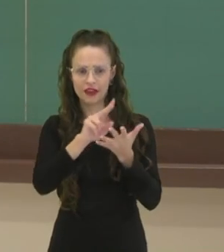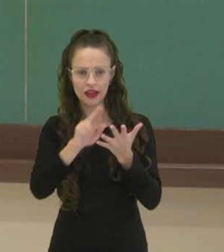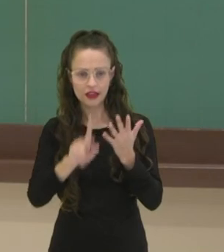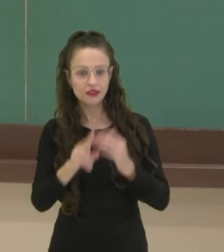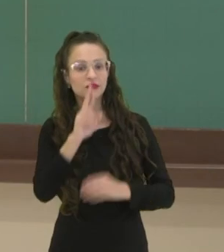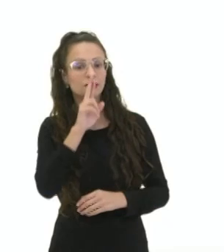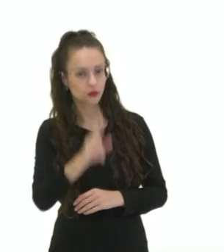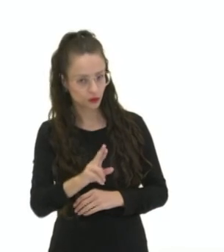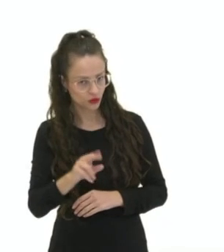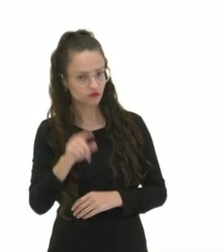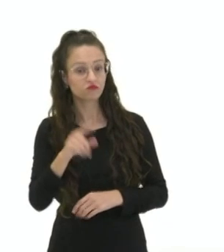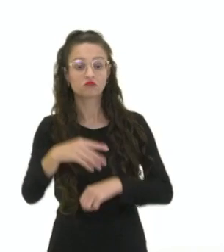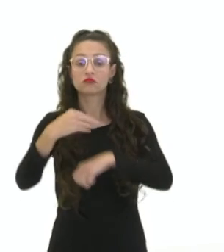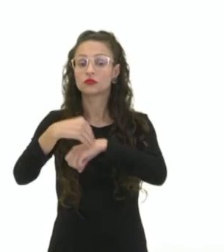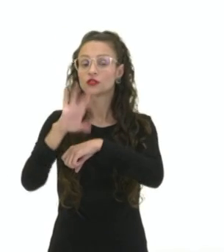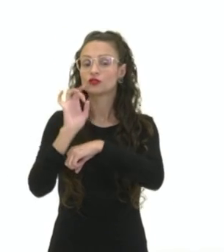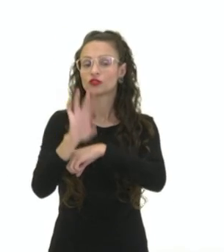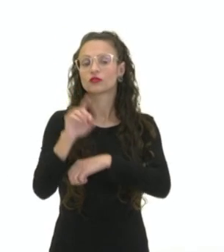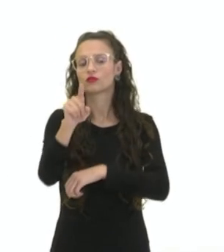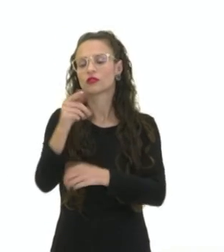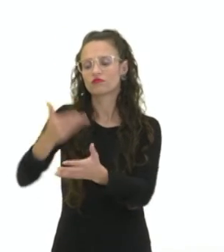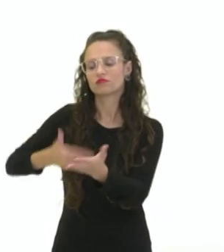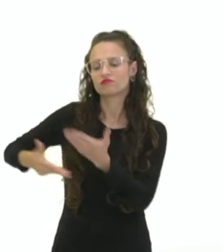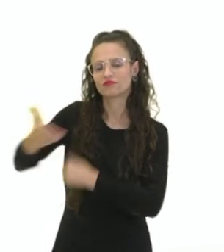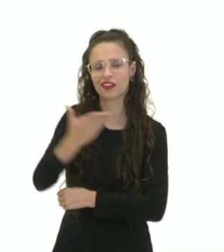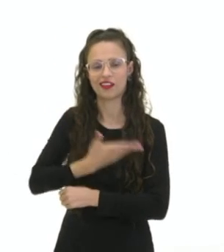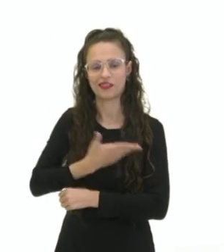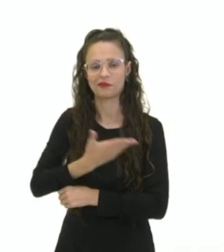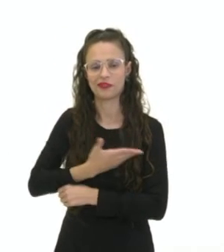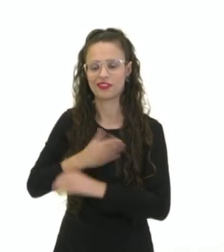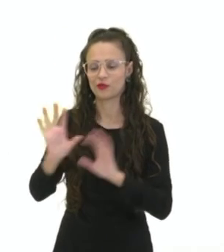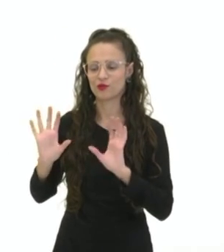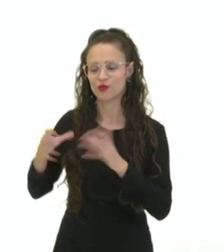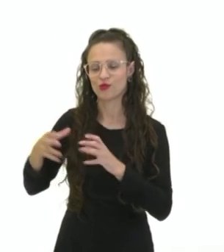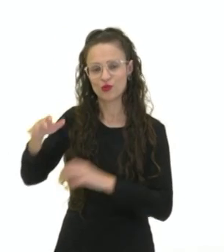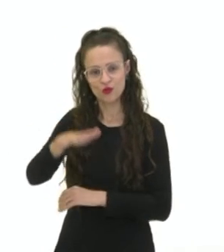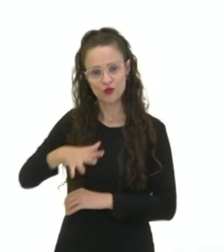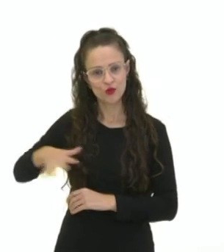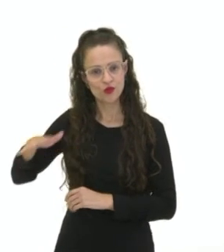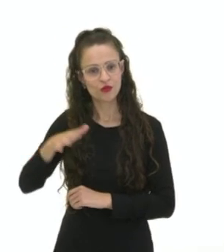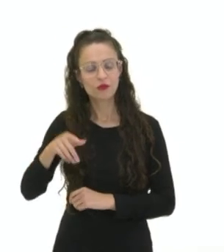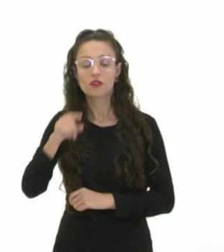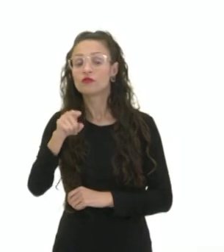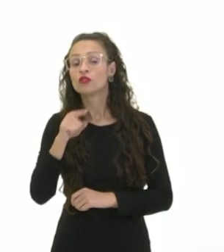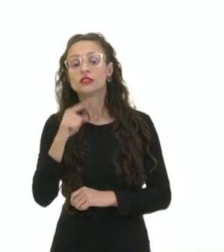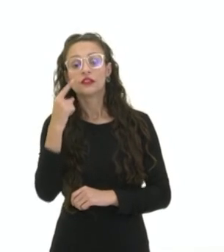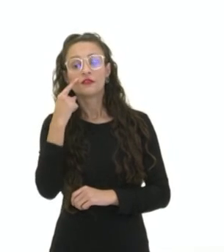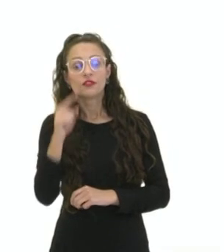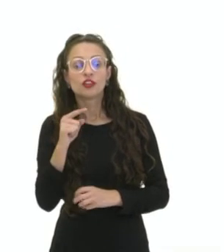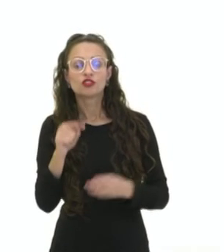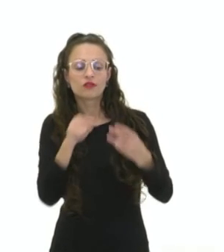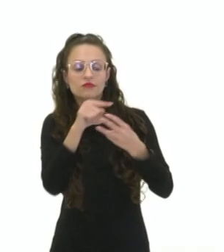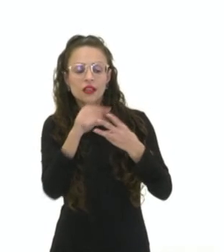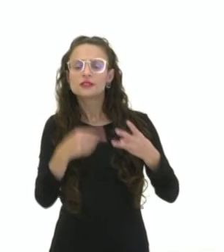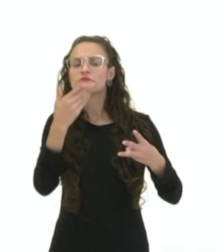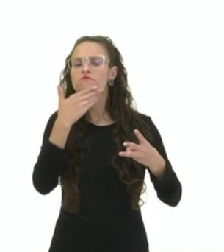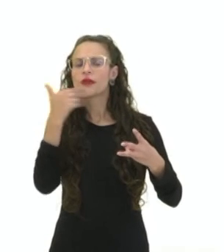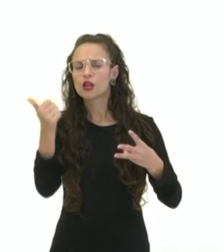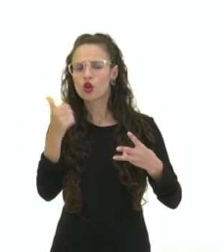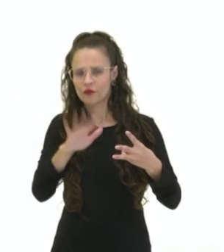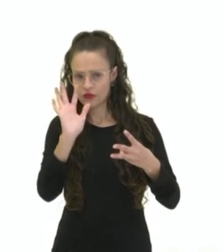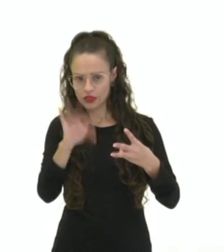que é a sugestão? Compartilhem com os colegas da turma, elejam os 3 melhores finais,